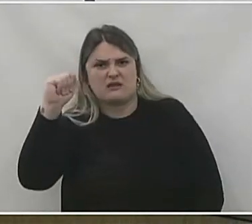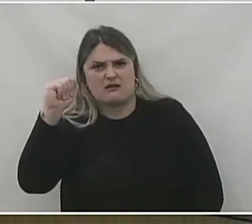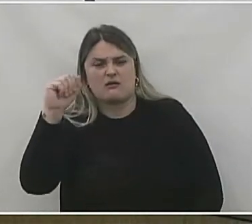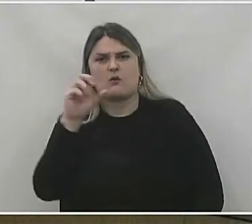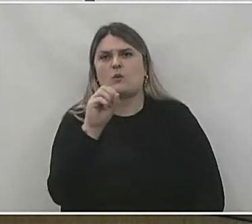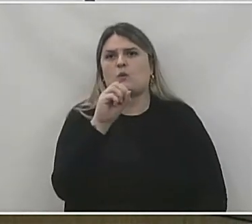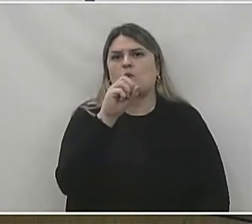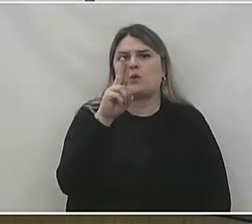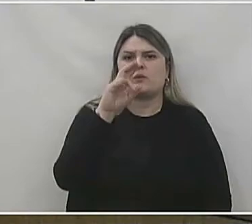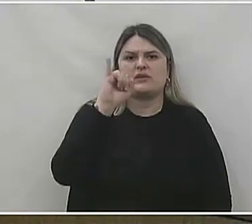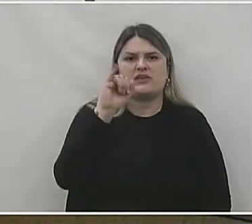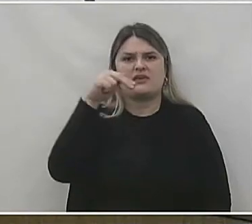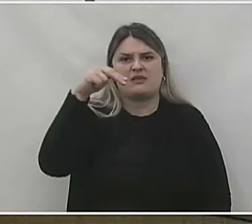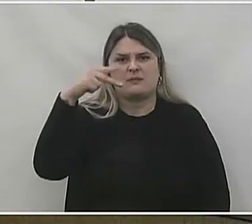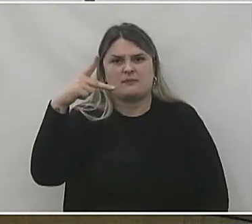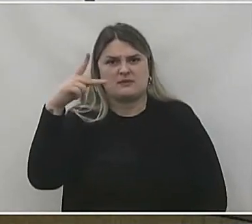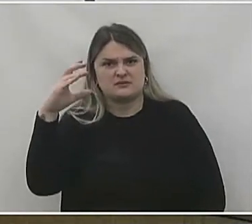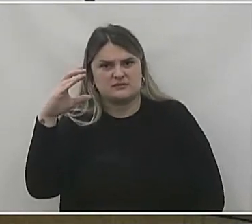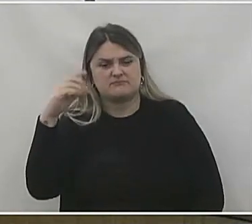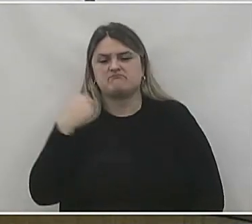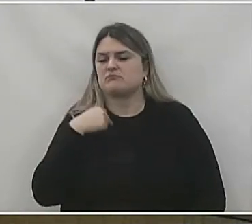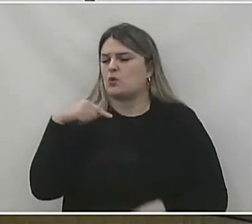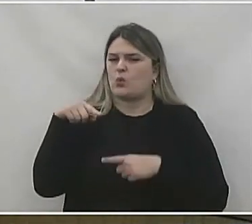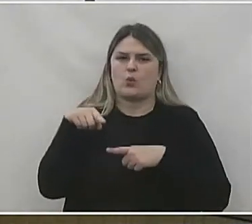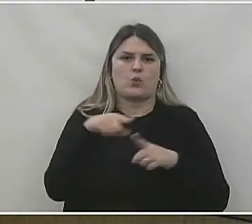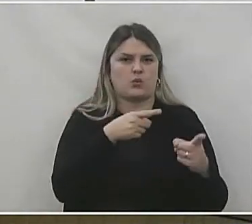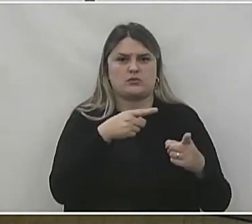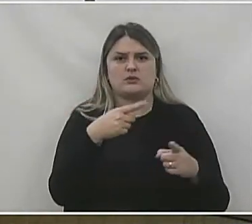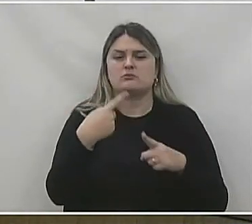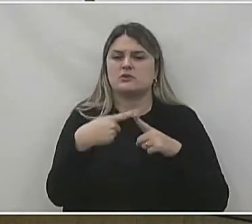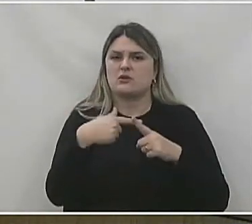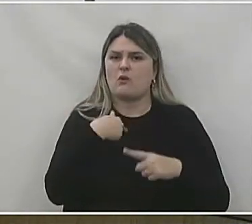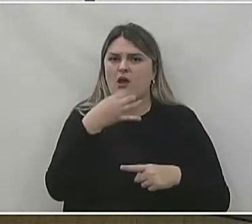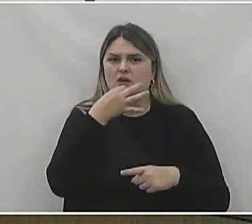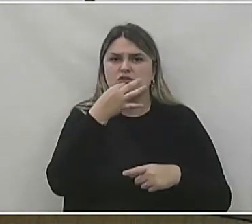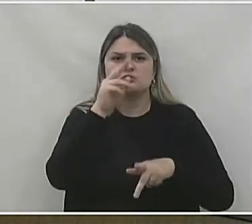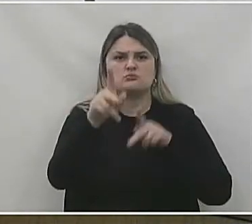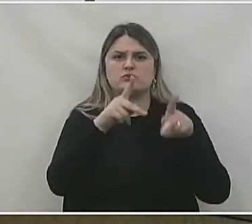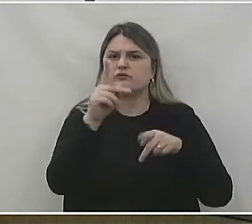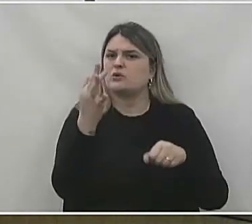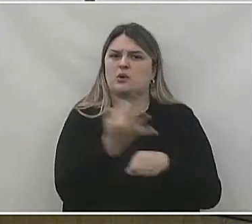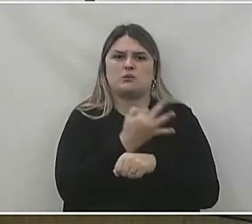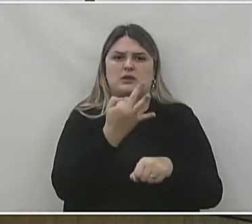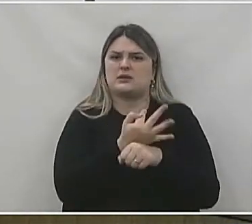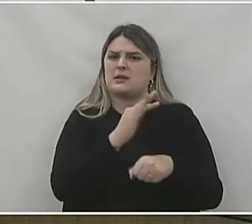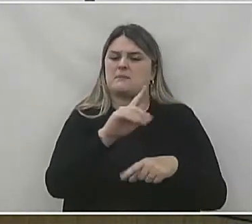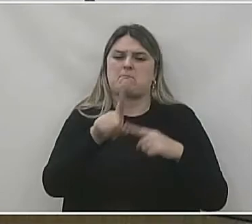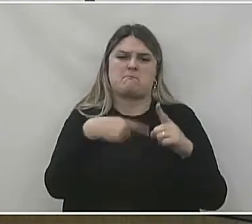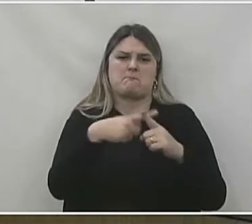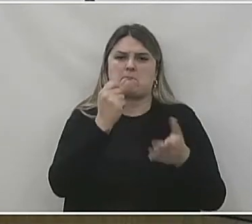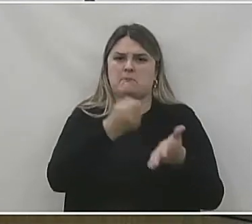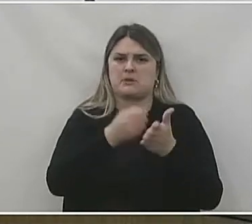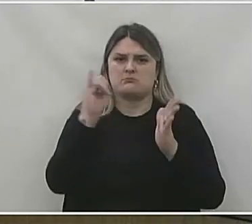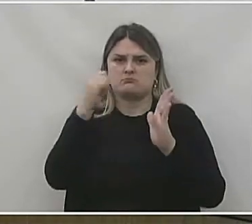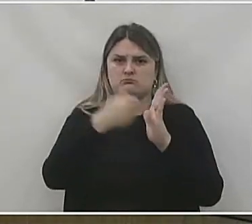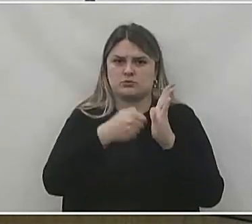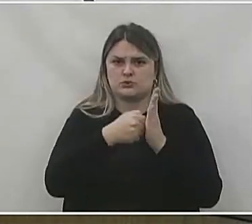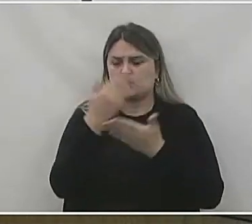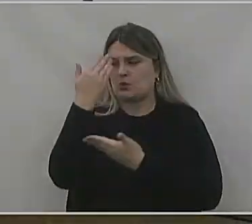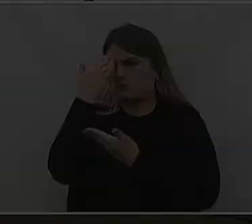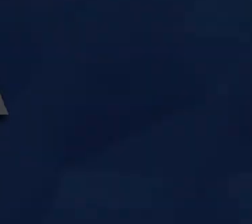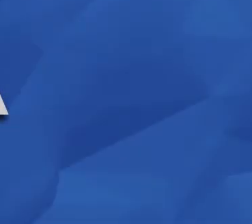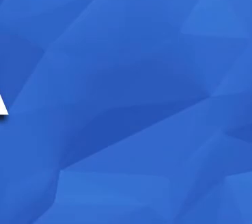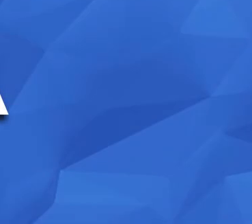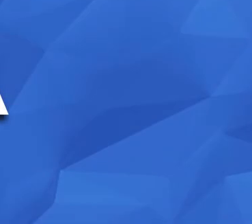com o inpc eu vou ser contrário porque eu acho que o povo não aguenta mais um comentário existe meu